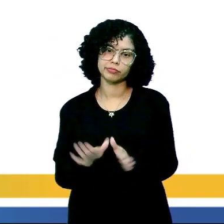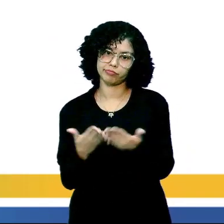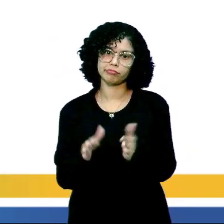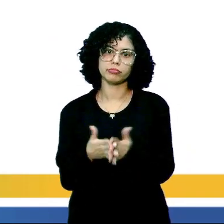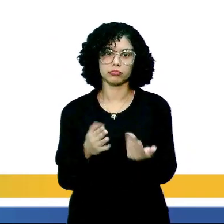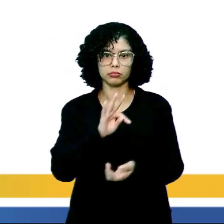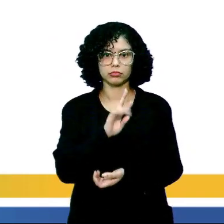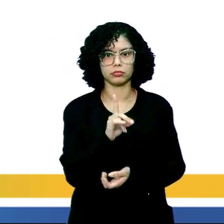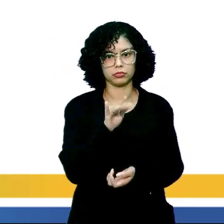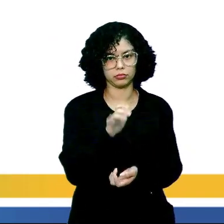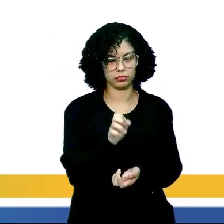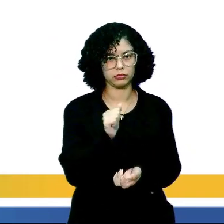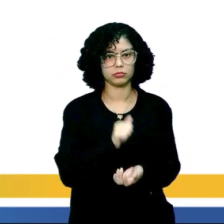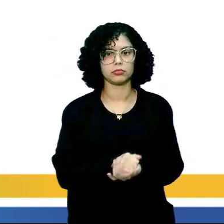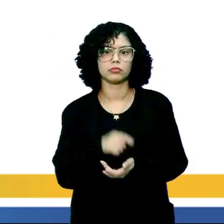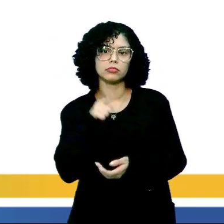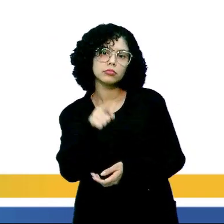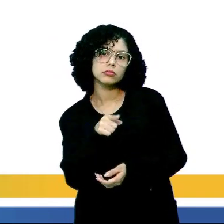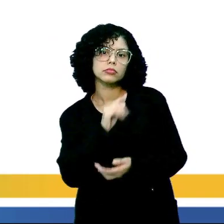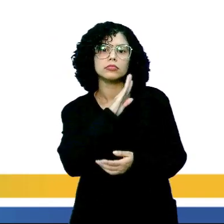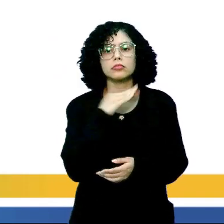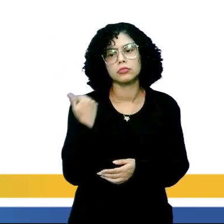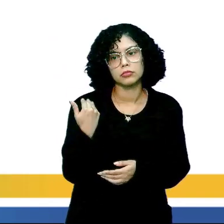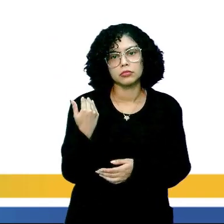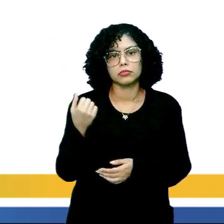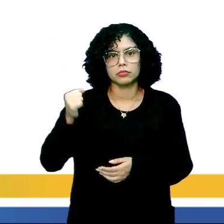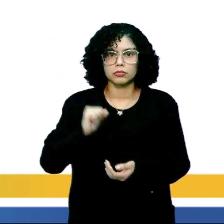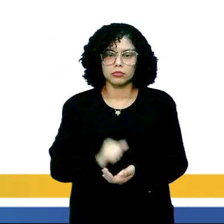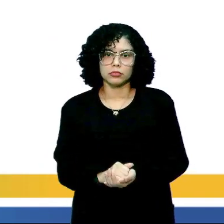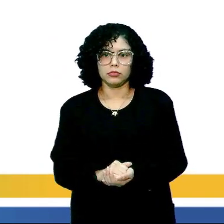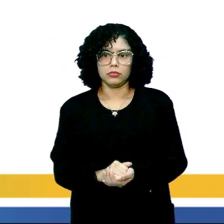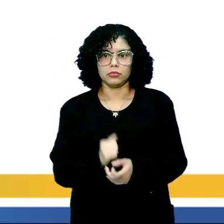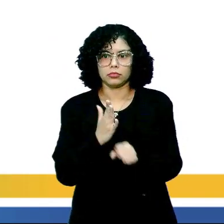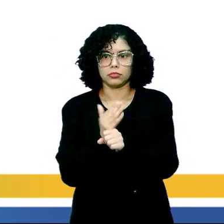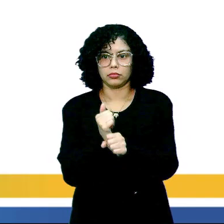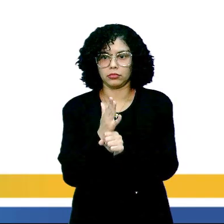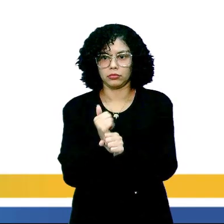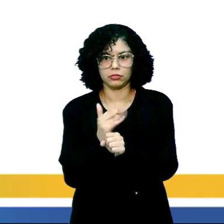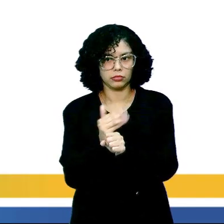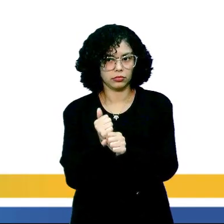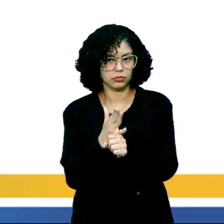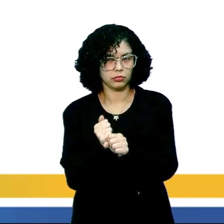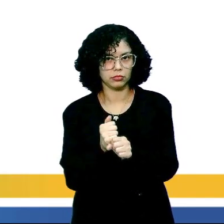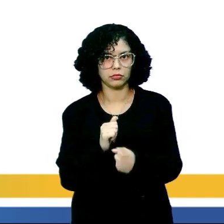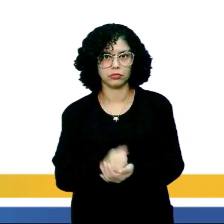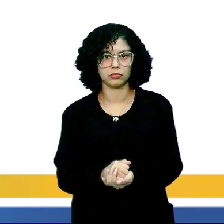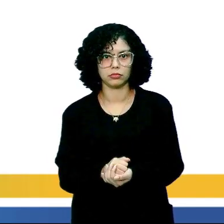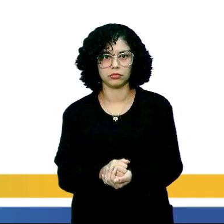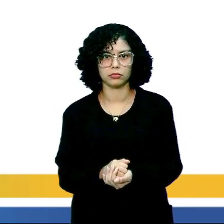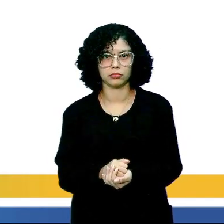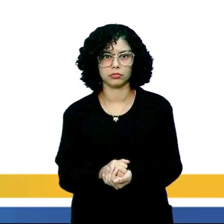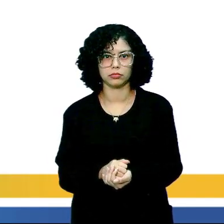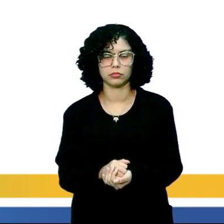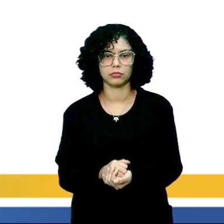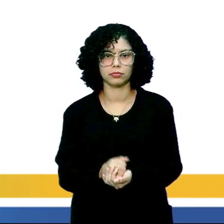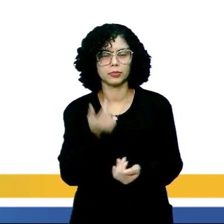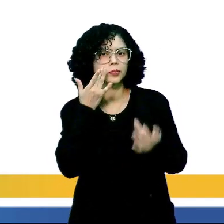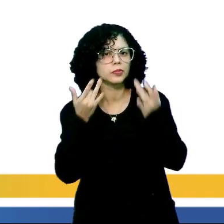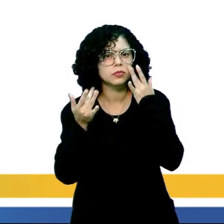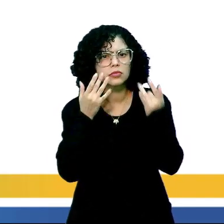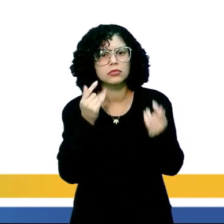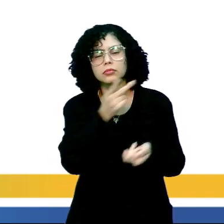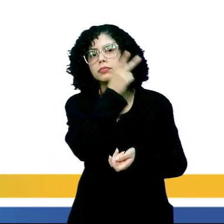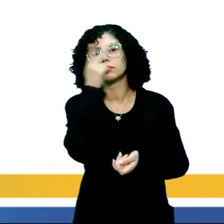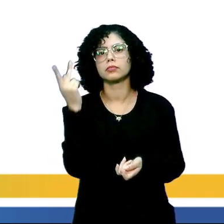o Tiradentes. E dele fizeram um esquartejamento e digamos que um teatro, né, para que as